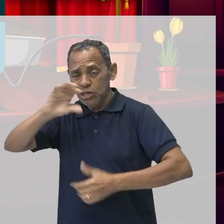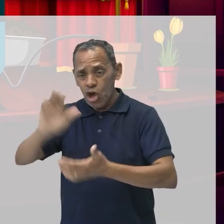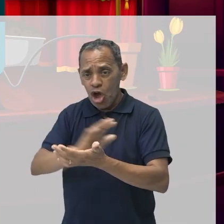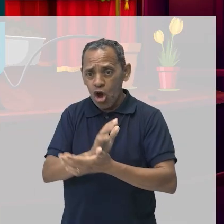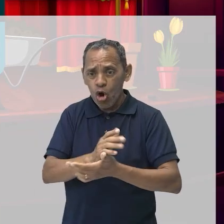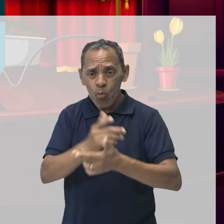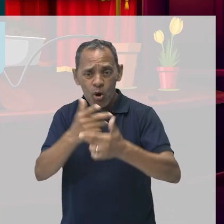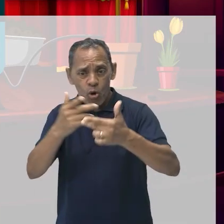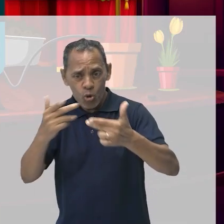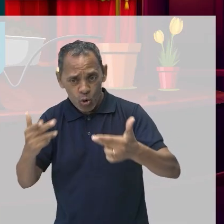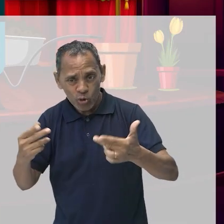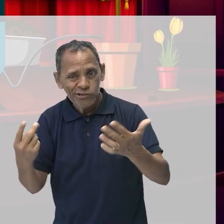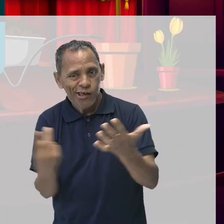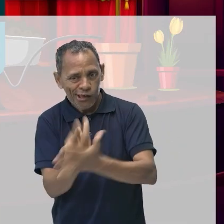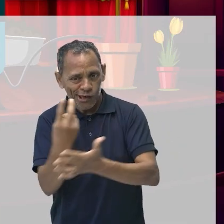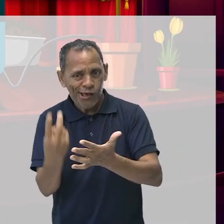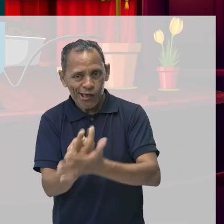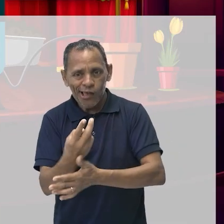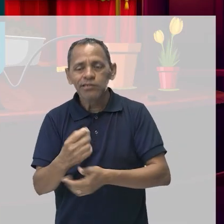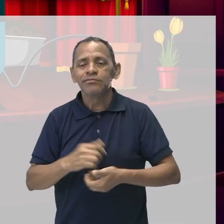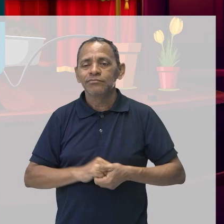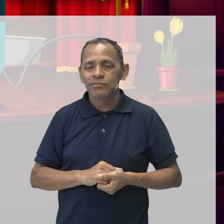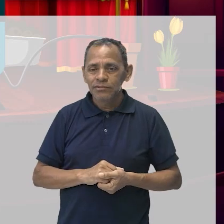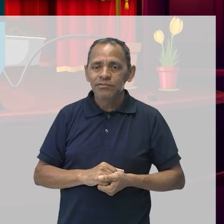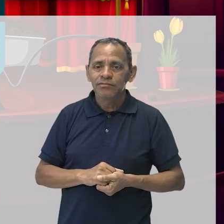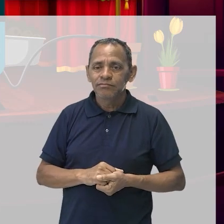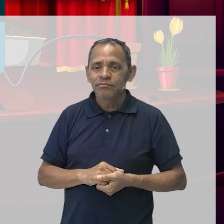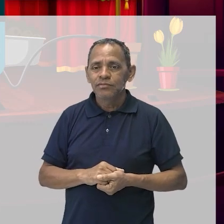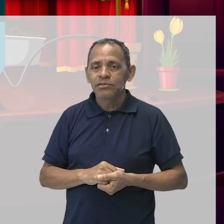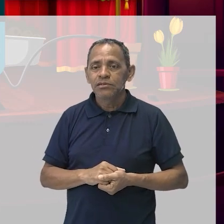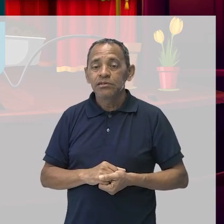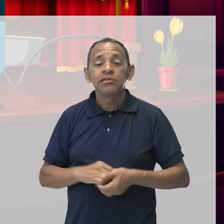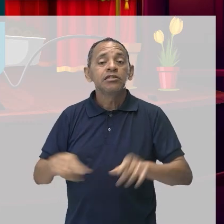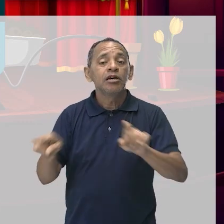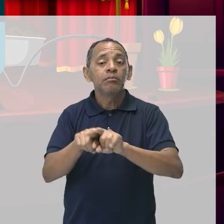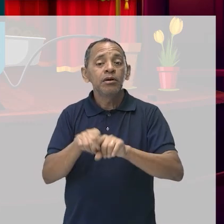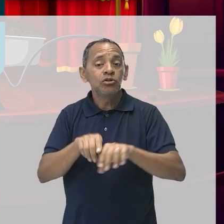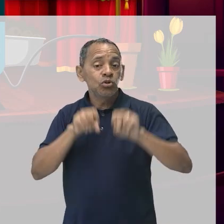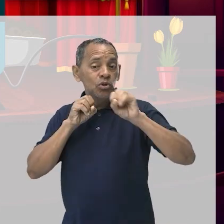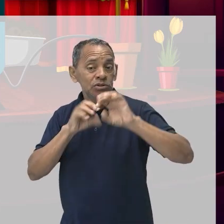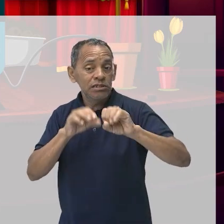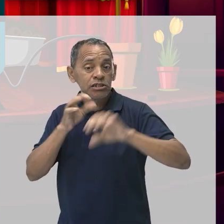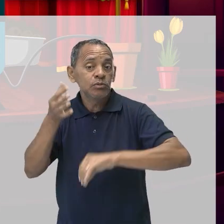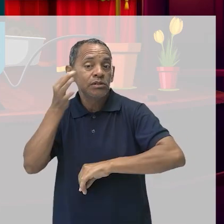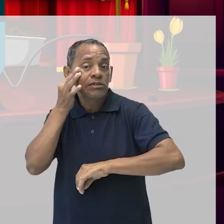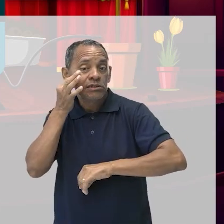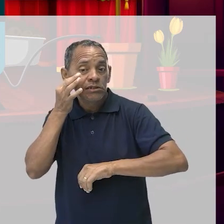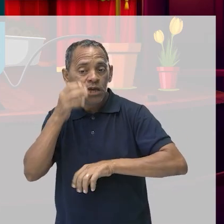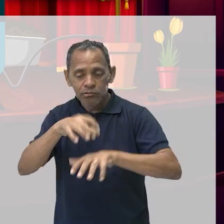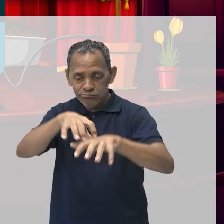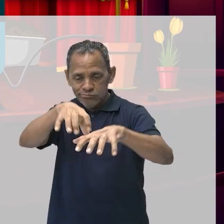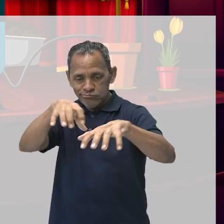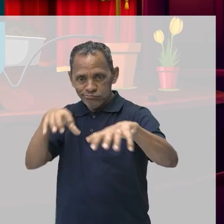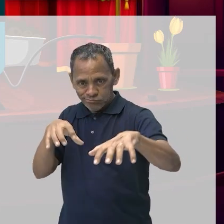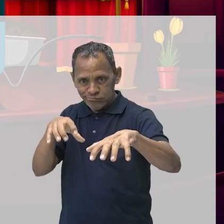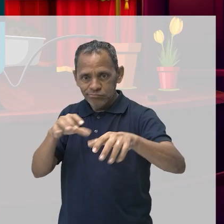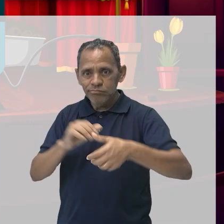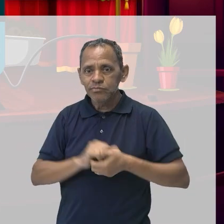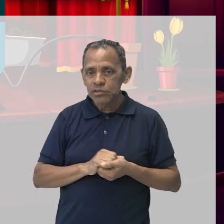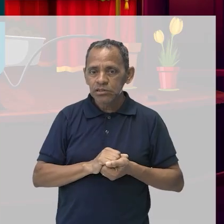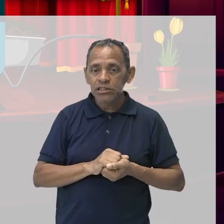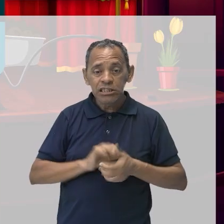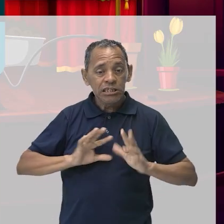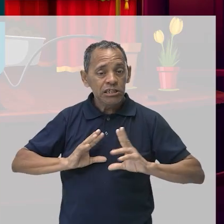do trilho, vai dar errado. Assim é como o nosso ensino presencial com mediação tecnológica. Todos têm que